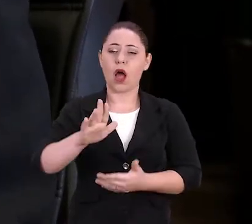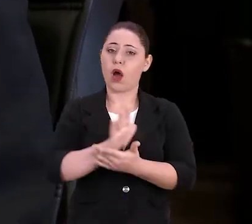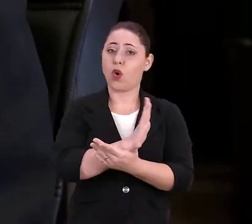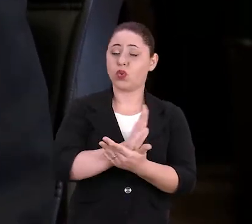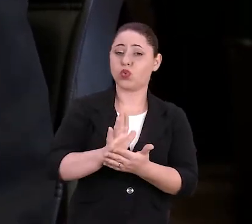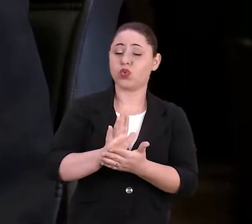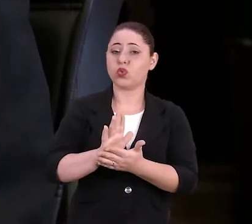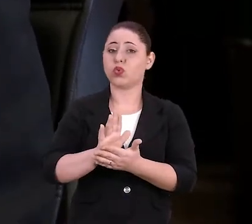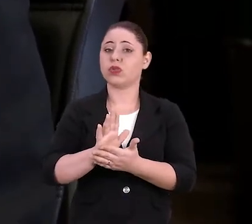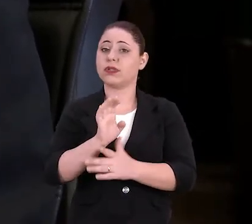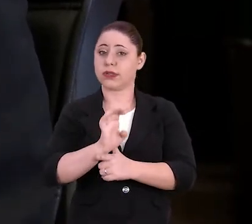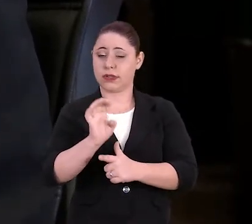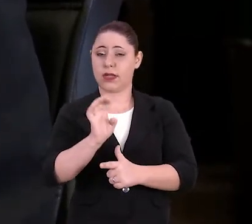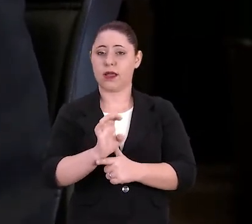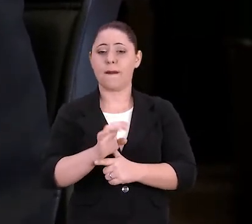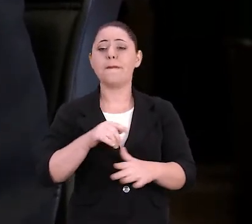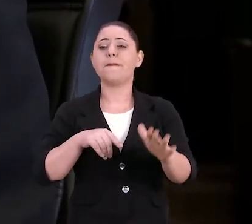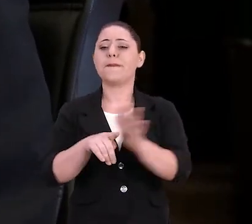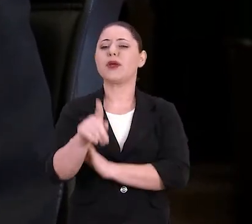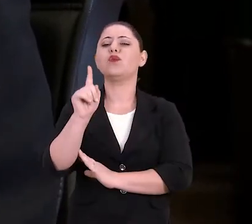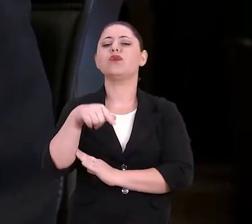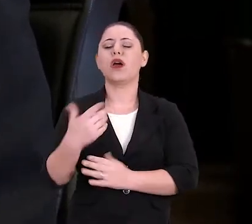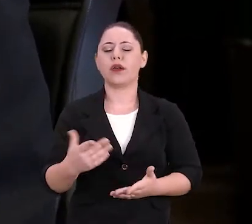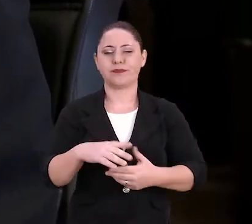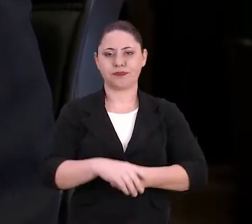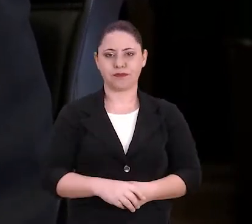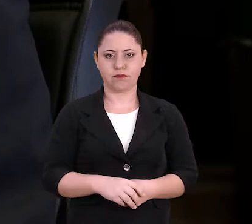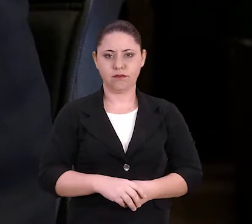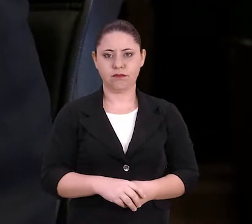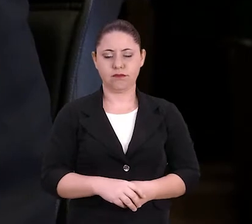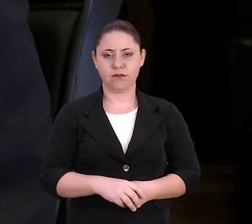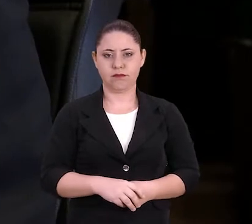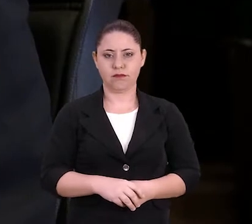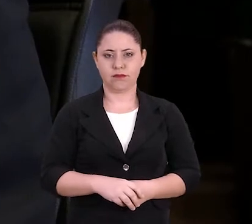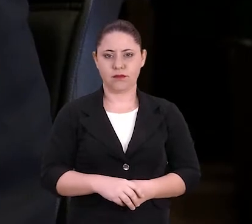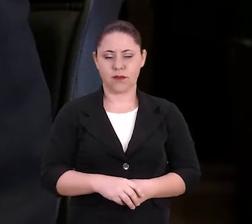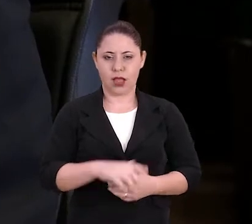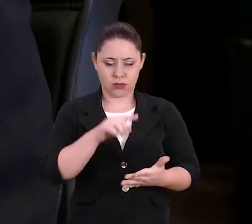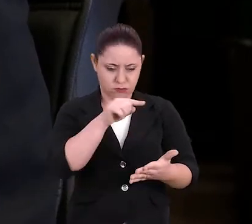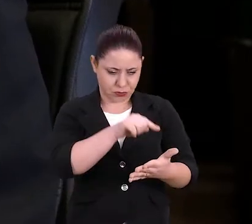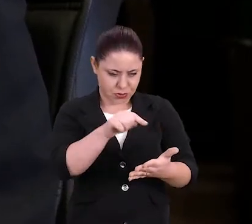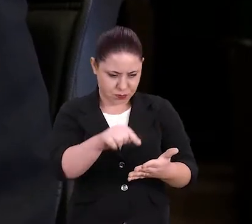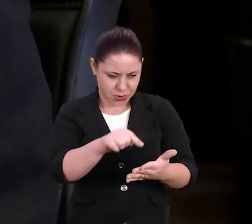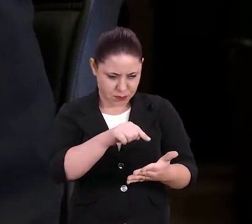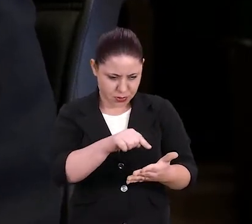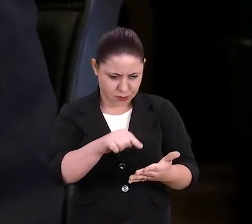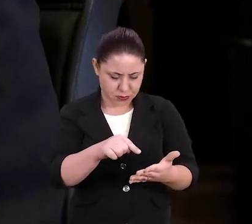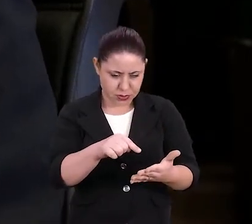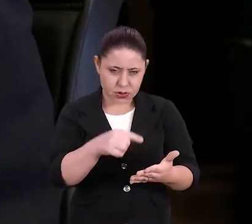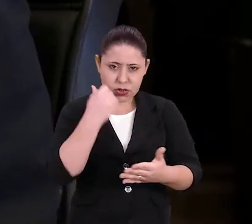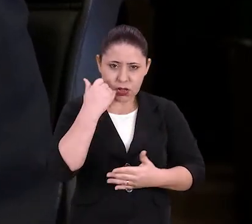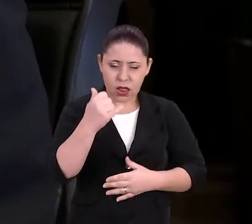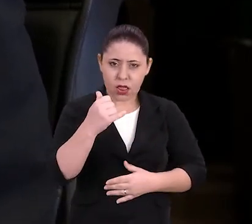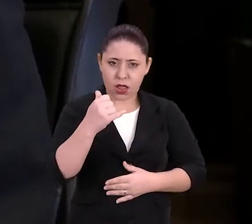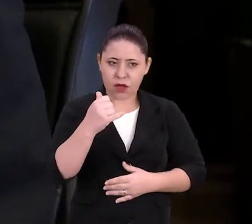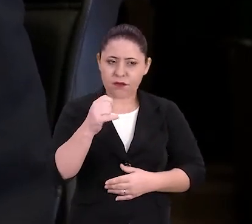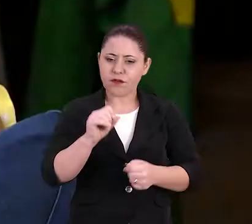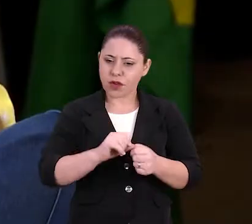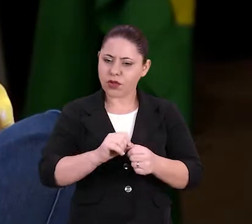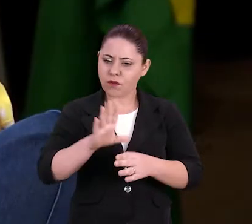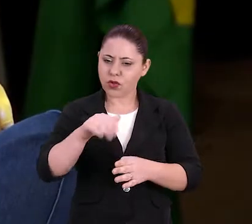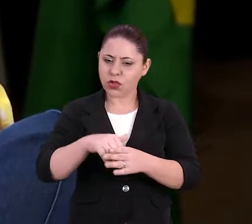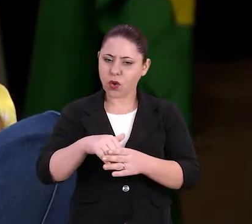estados. A pergunta que eu quero fazer para você a urna eletrônica torna as eleições mais